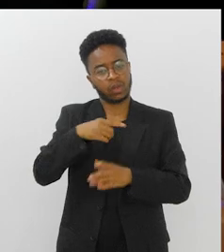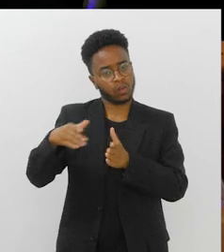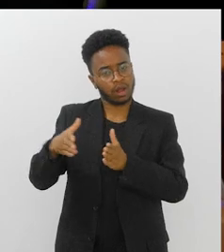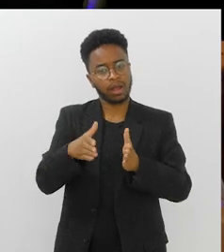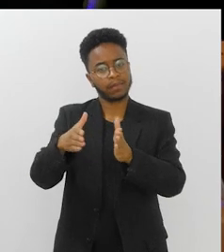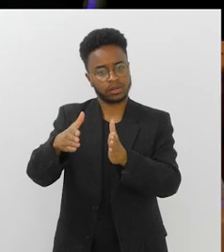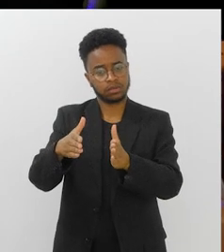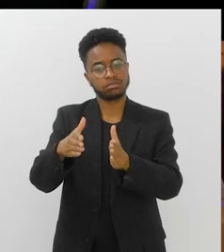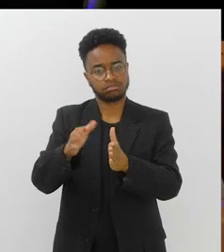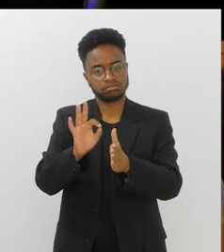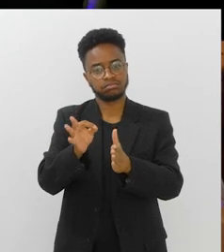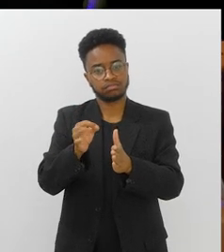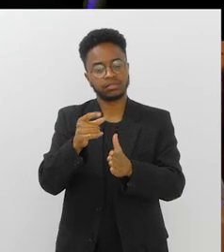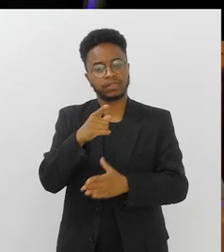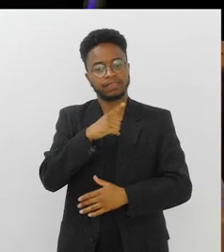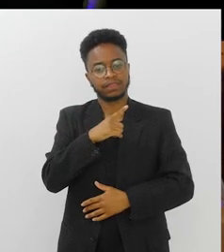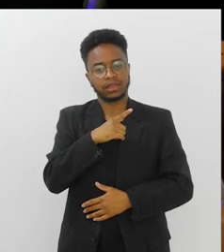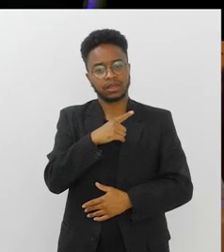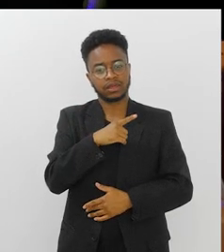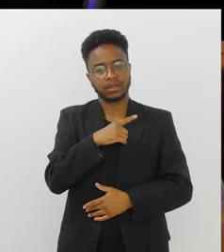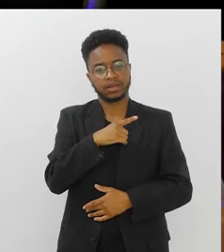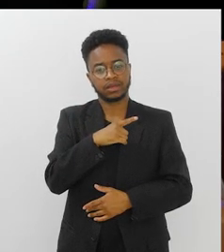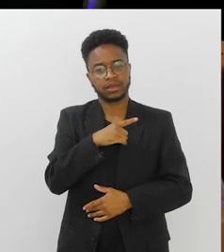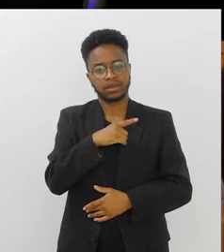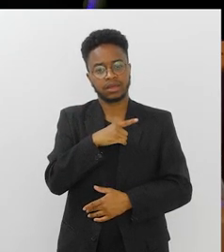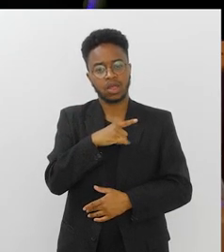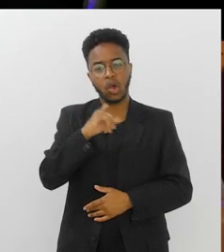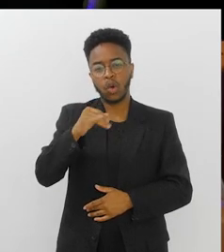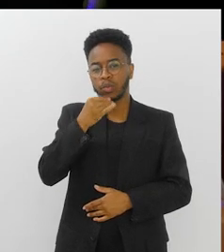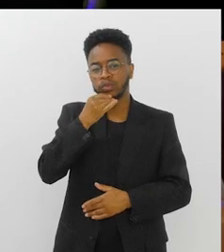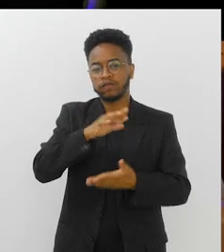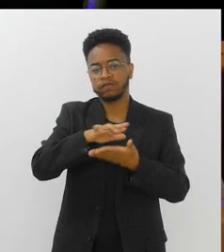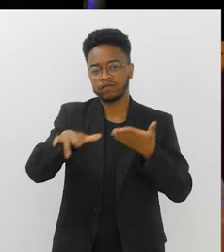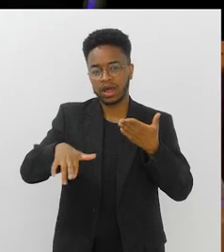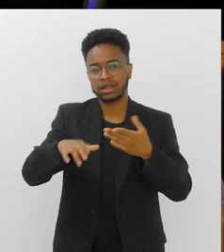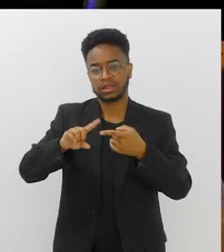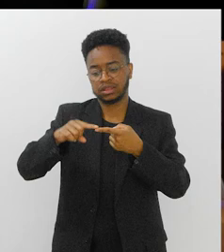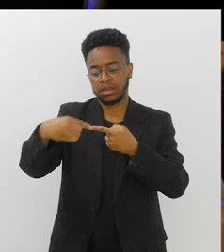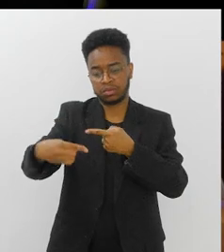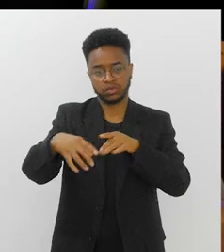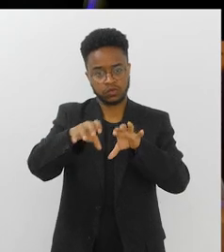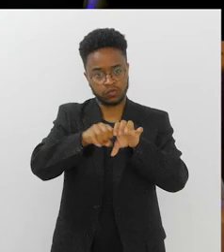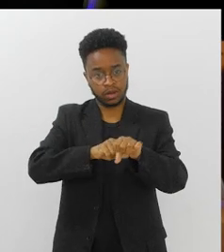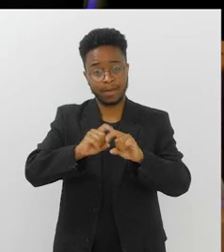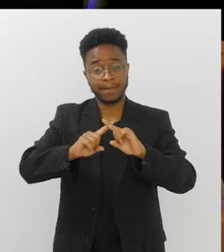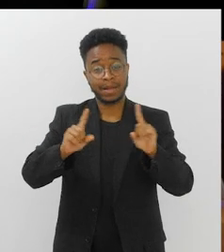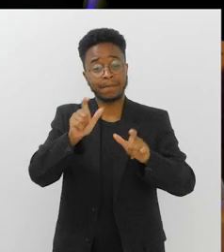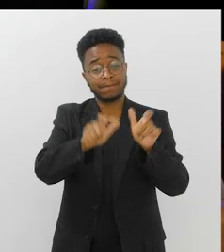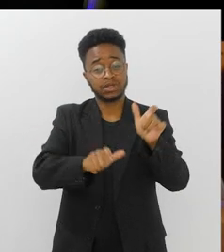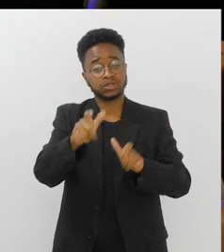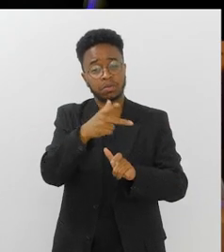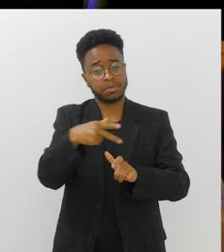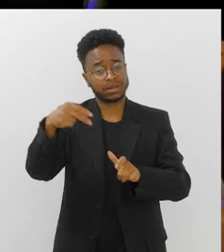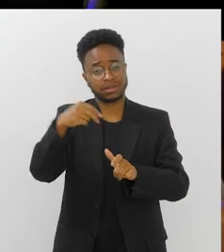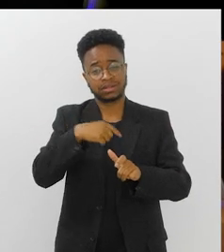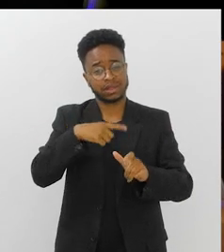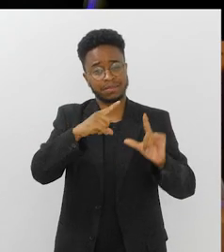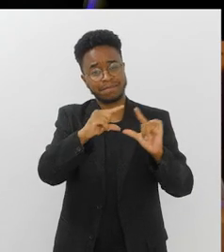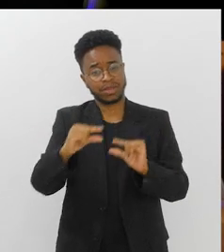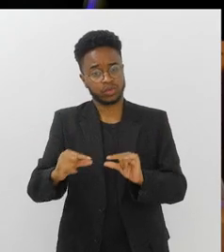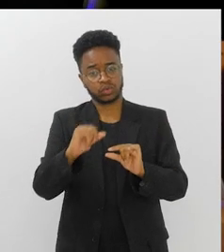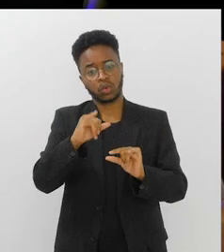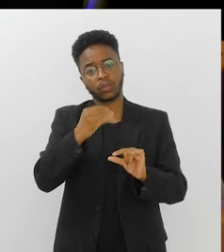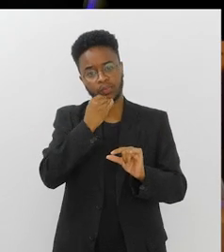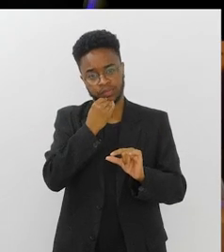né um um caminho né um uma trilha de oportunidades pós-carreira o atleta paralímpico ele tem menos